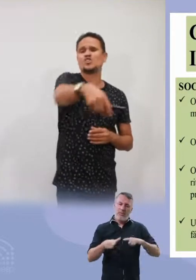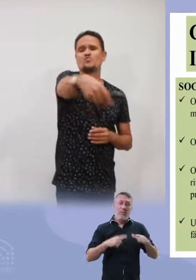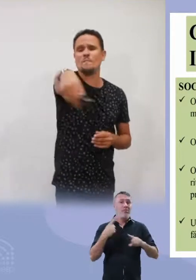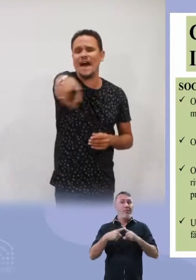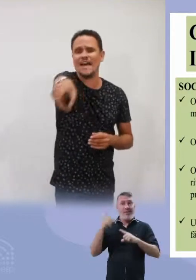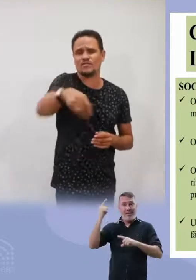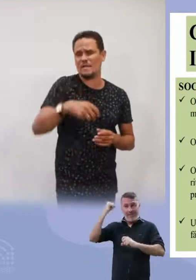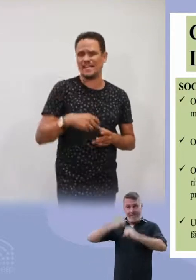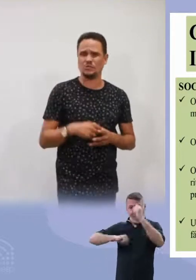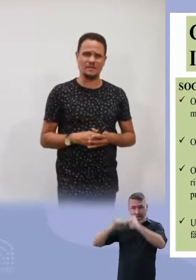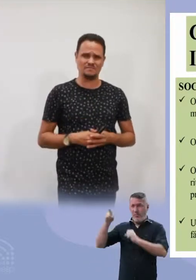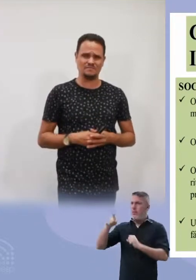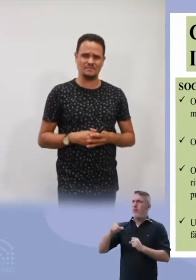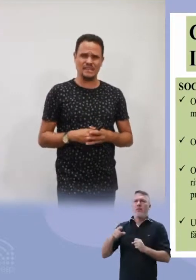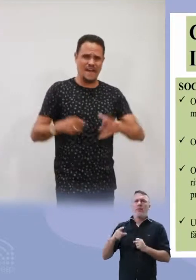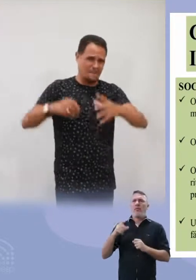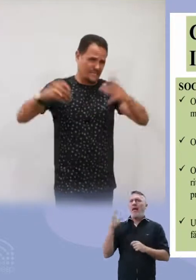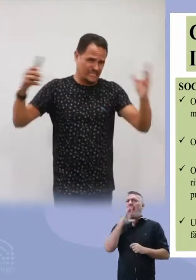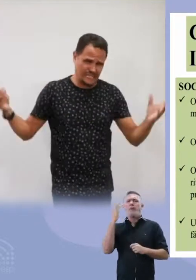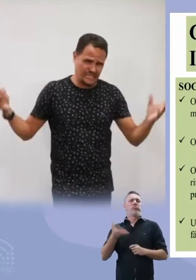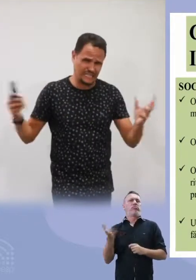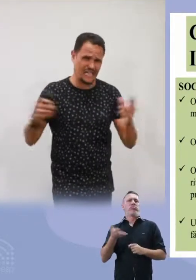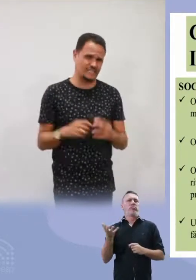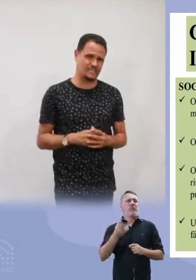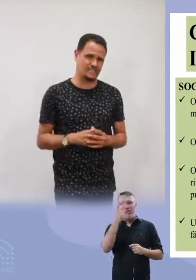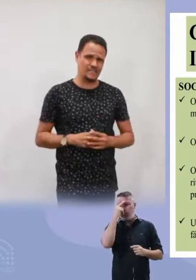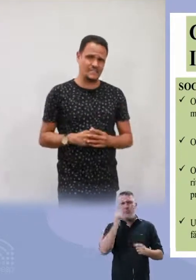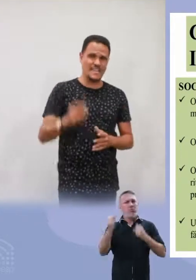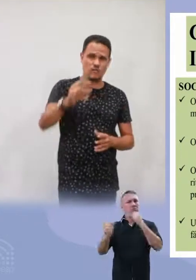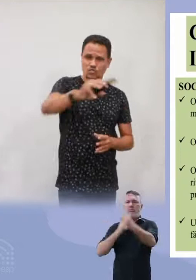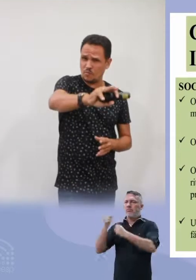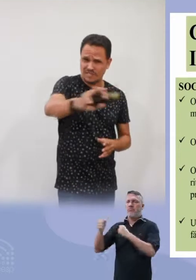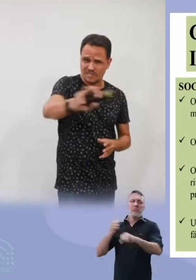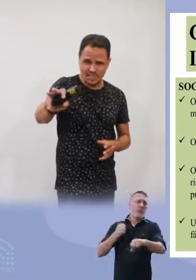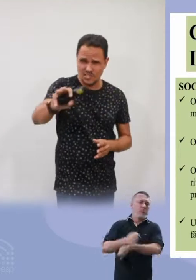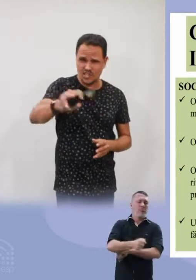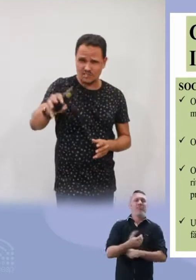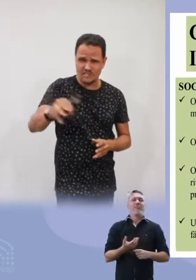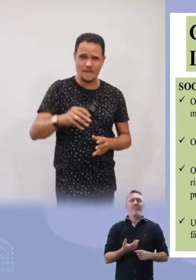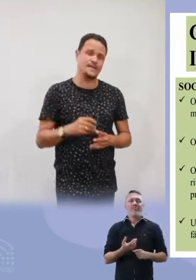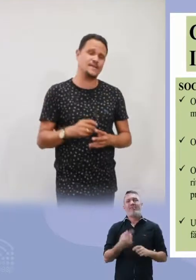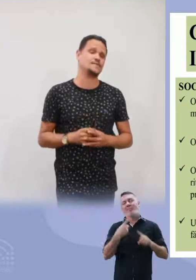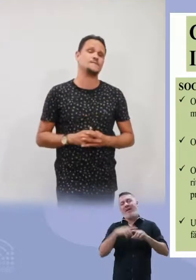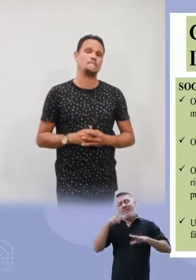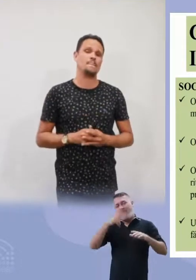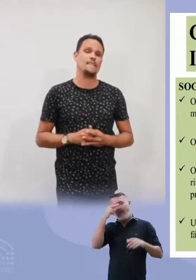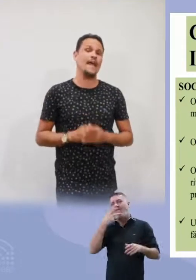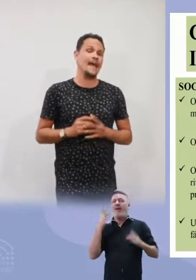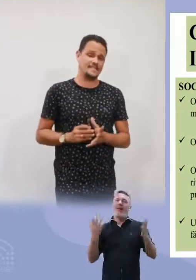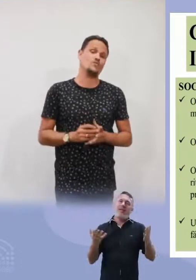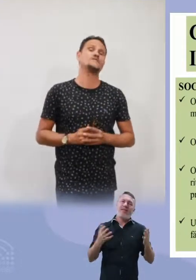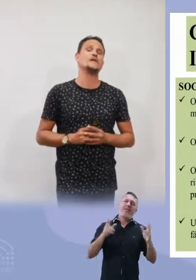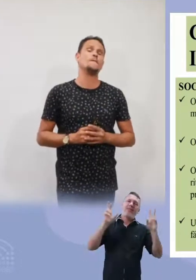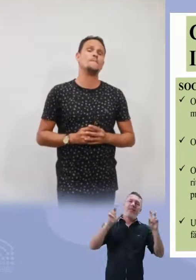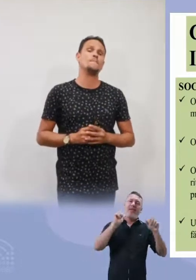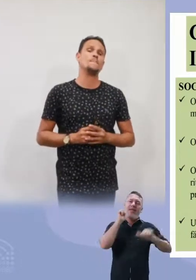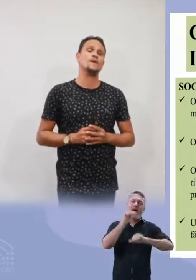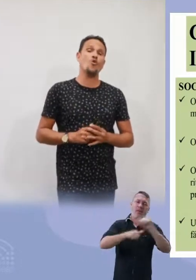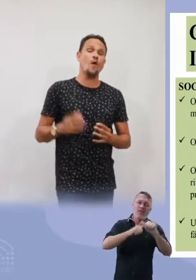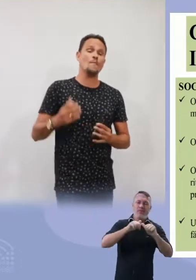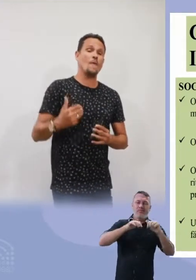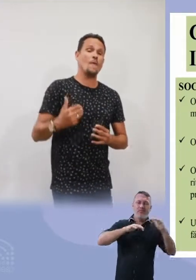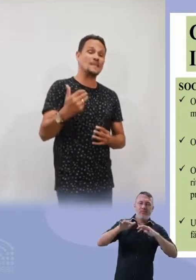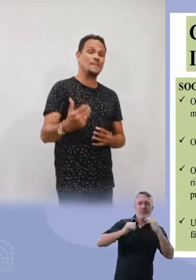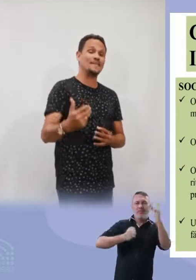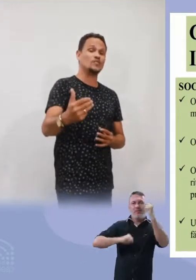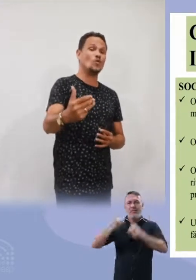Condições subhumanas do trabalhador, fábricas gigantescas, sem nenhum tipo de direitos trabalhistas. Essa é a condição. O